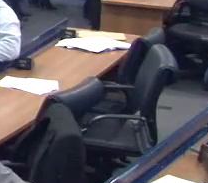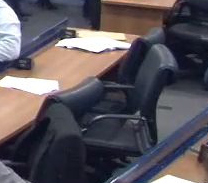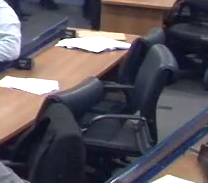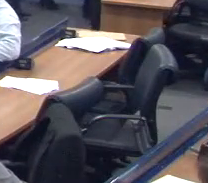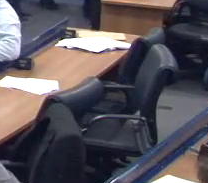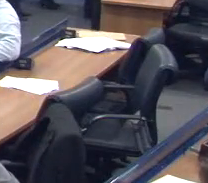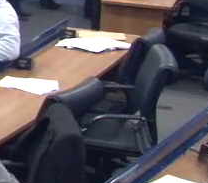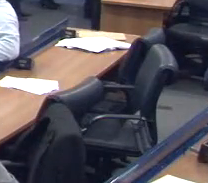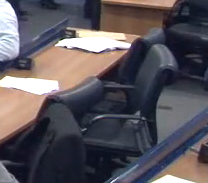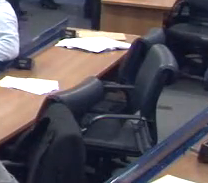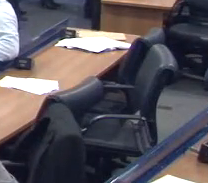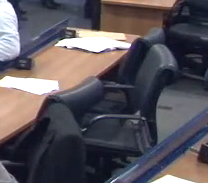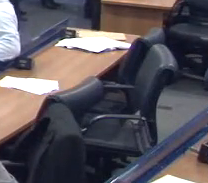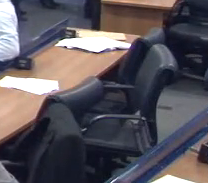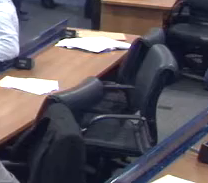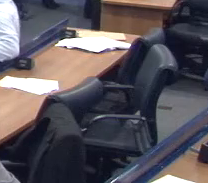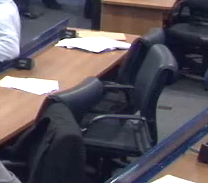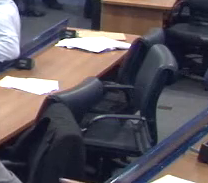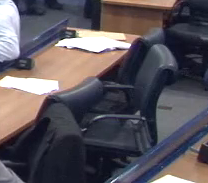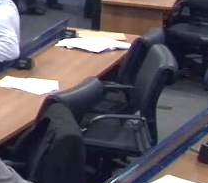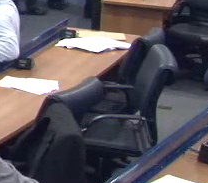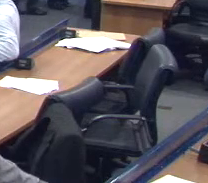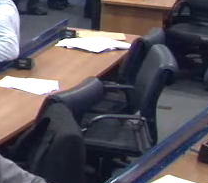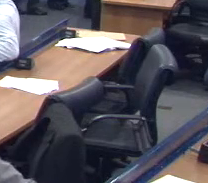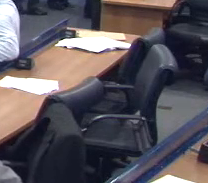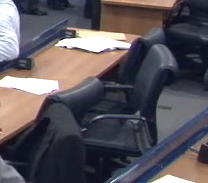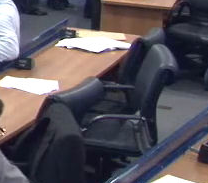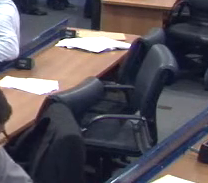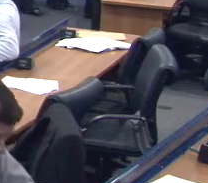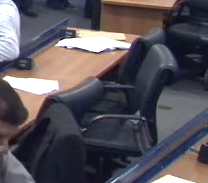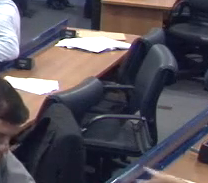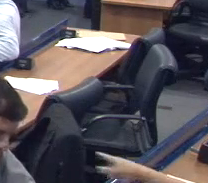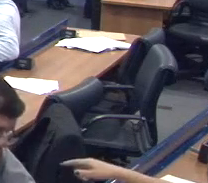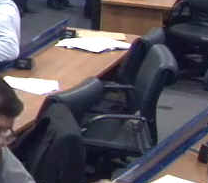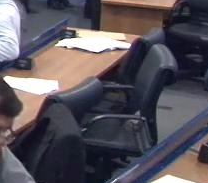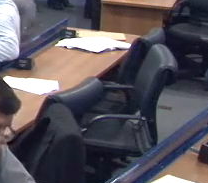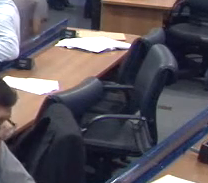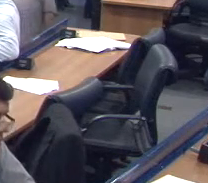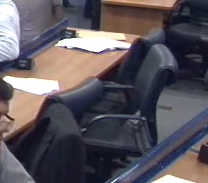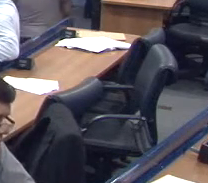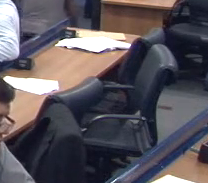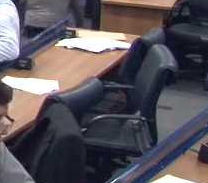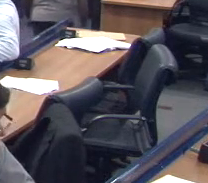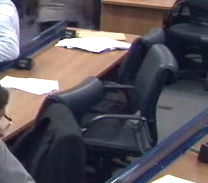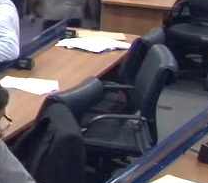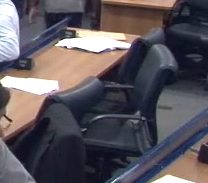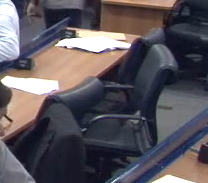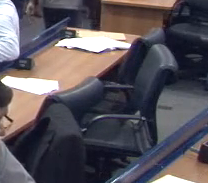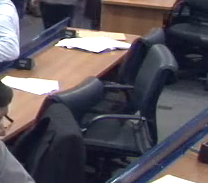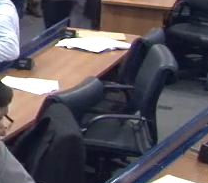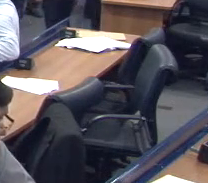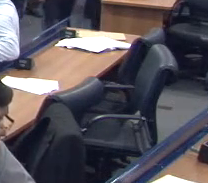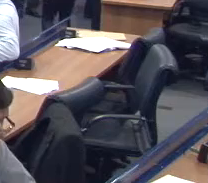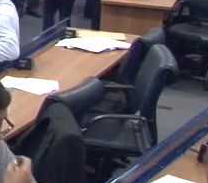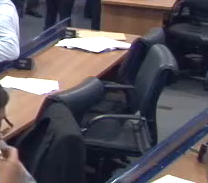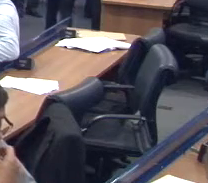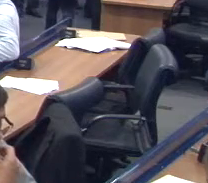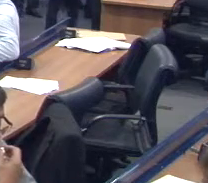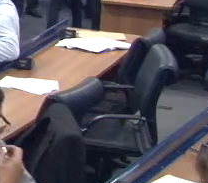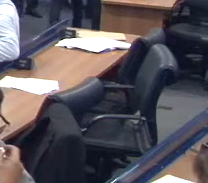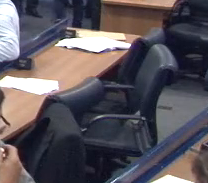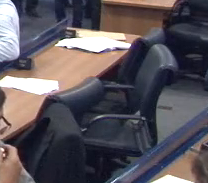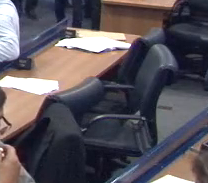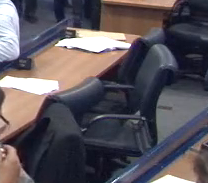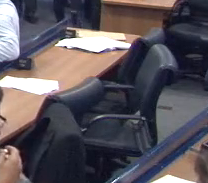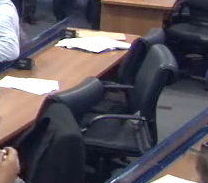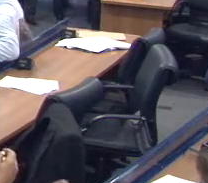Pela ordem, senhor presidente. Pela ordem, vereador Paulo Sérgio. Senhor presidente, eu posso ainda justificar, ou alguns colegas podem justificar ainda o requerimento da